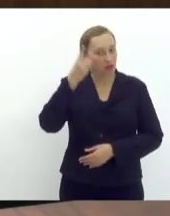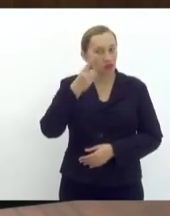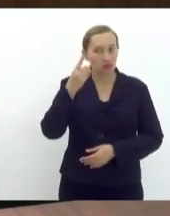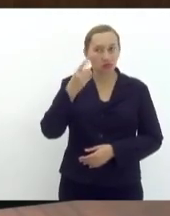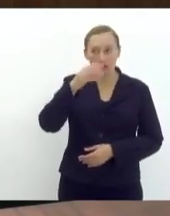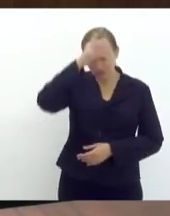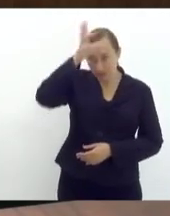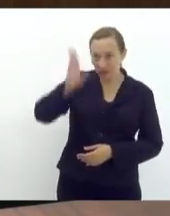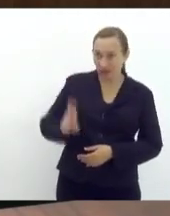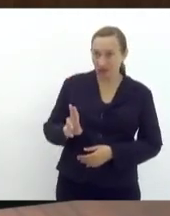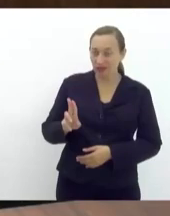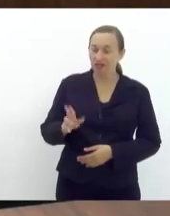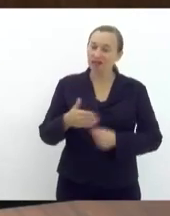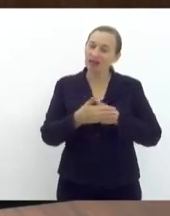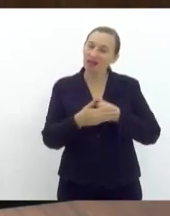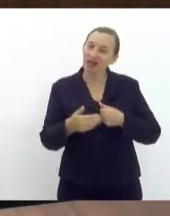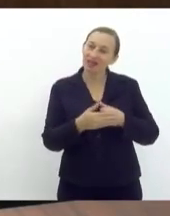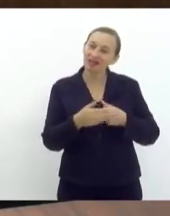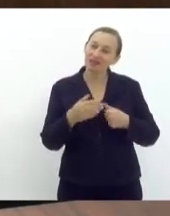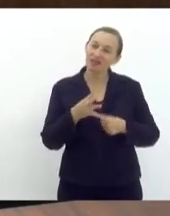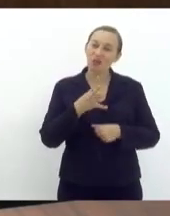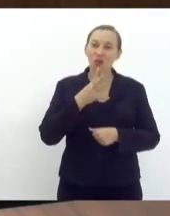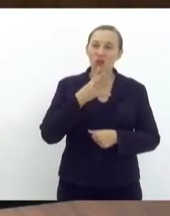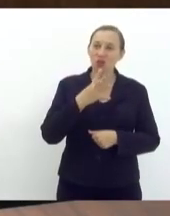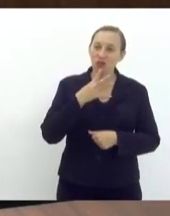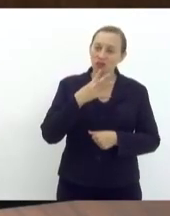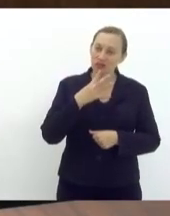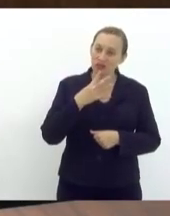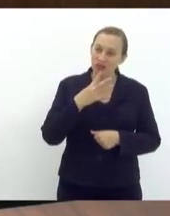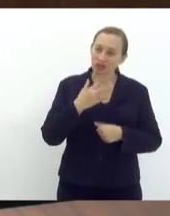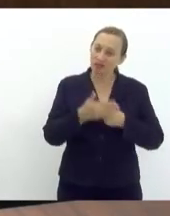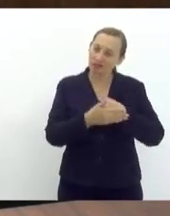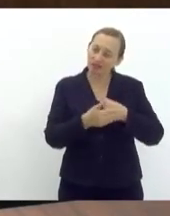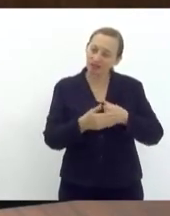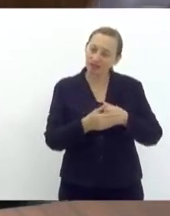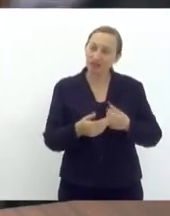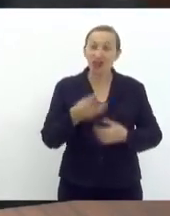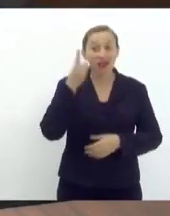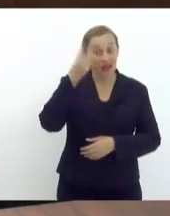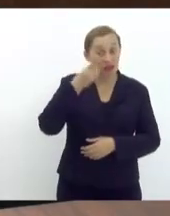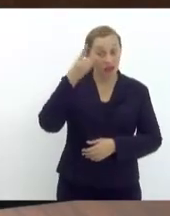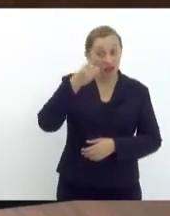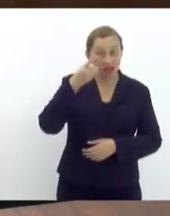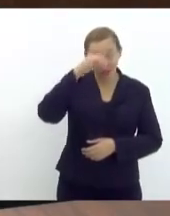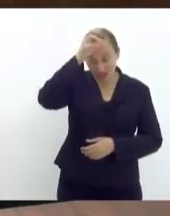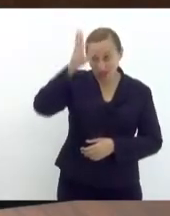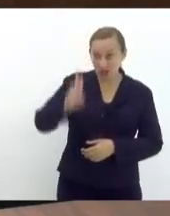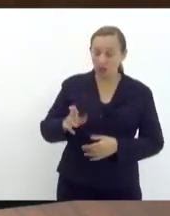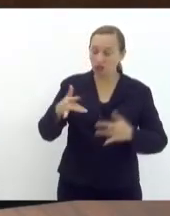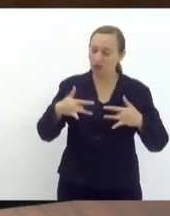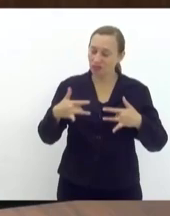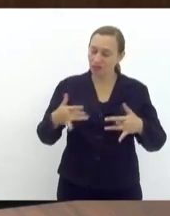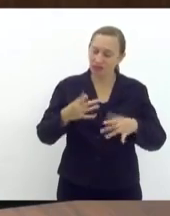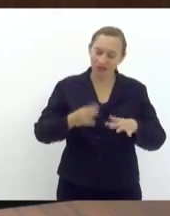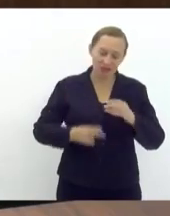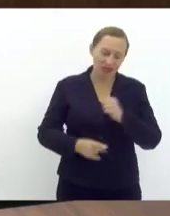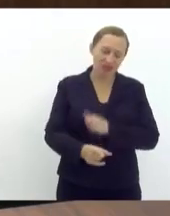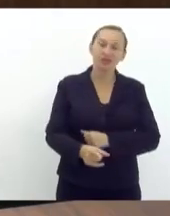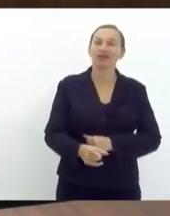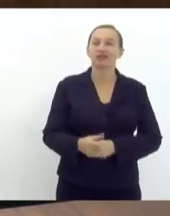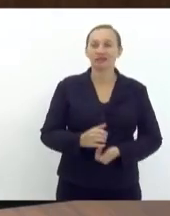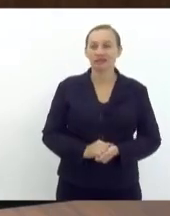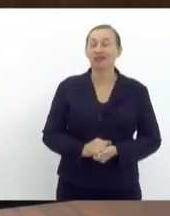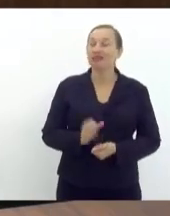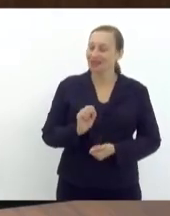merece só carinho reconhecimento e a feição deve estar te ajuda eternamente solidárias com vossa excelência